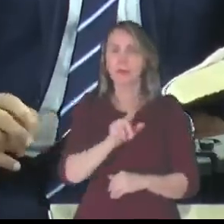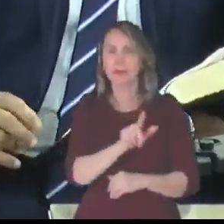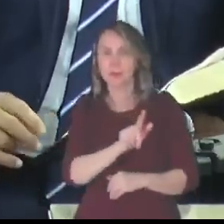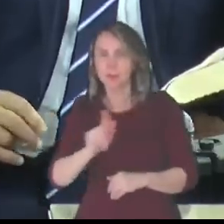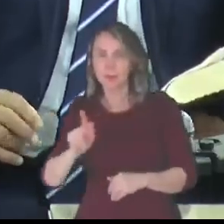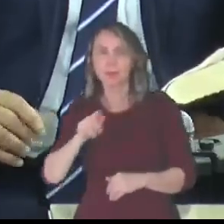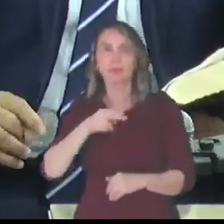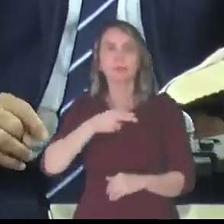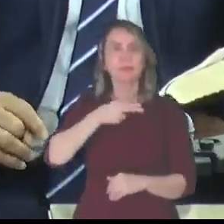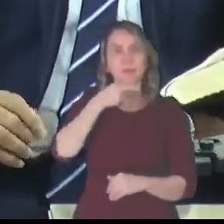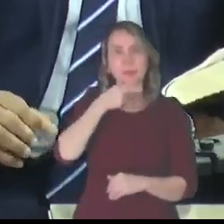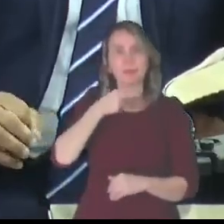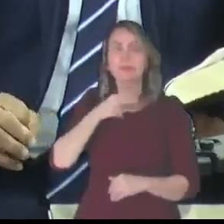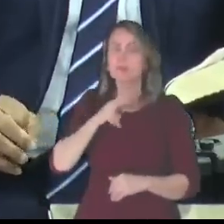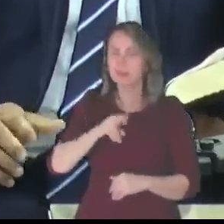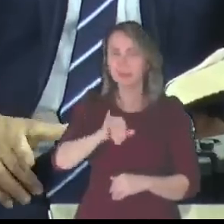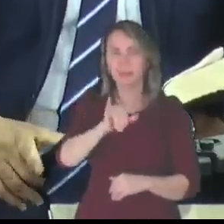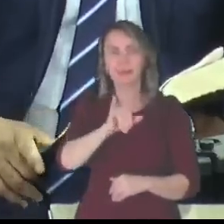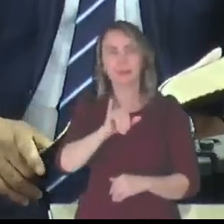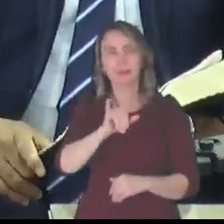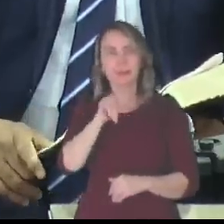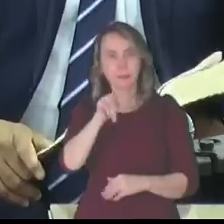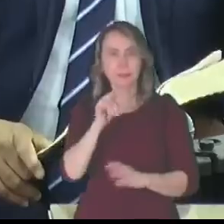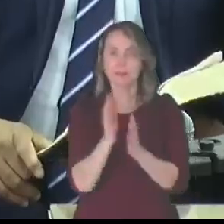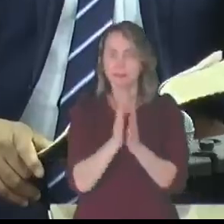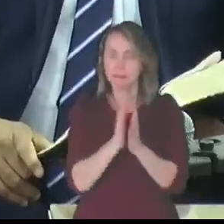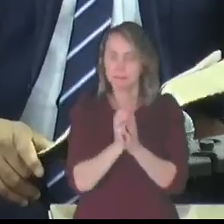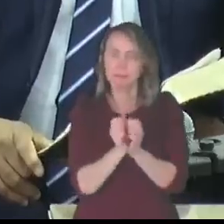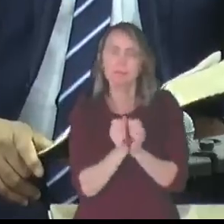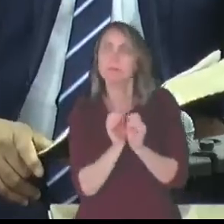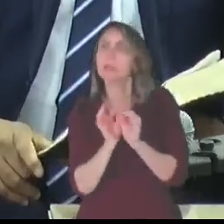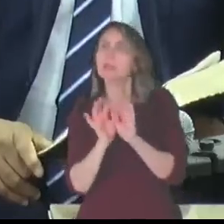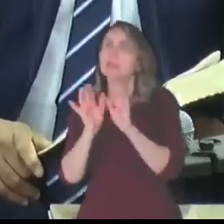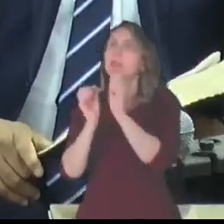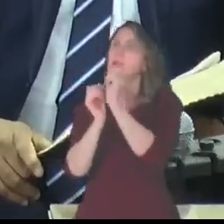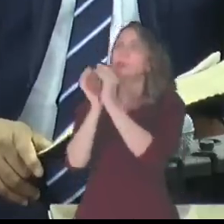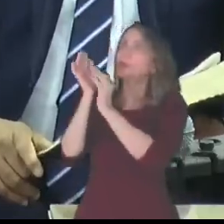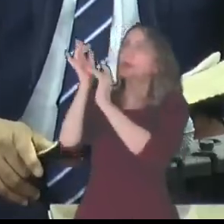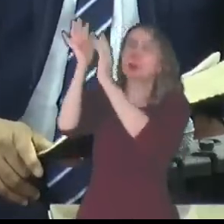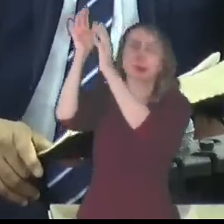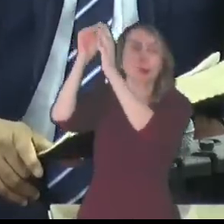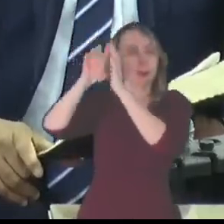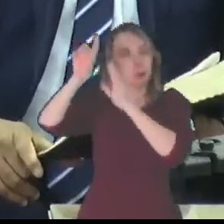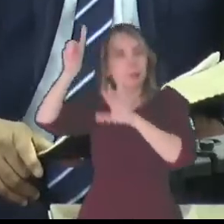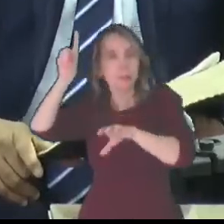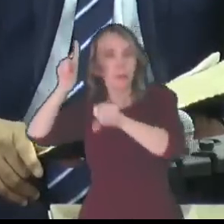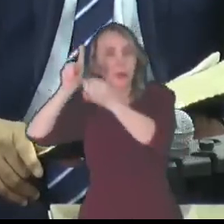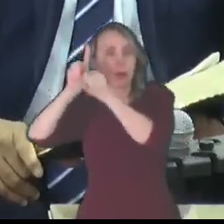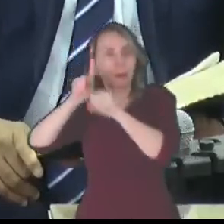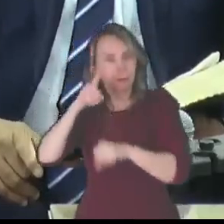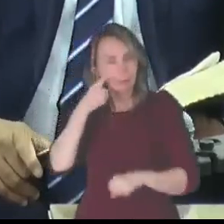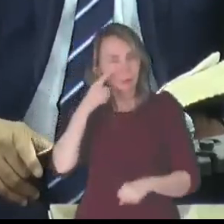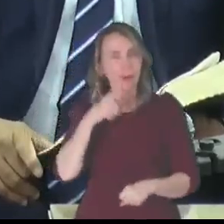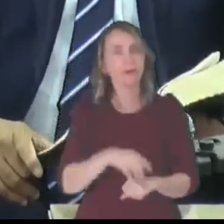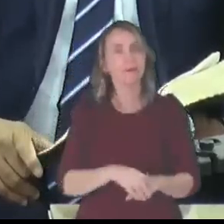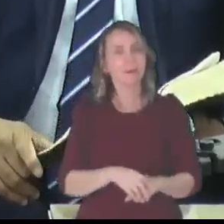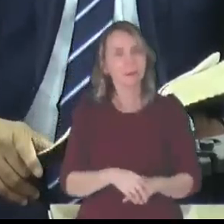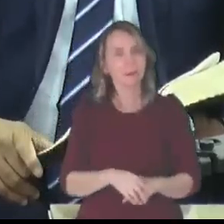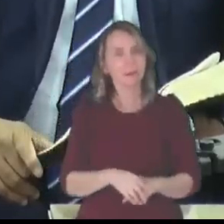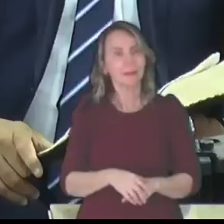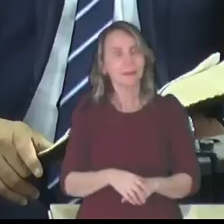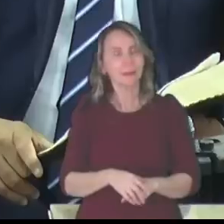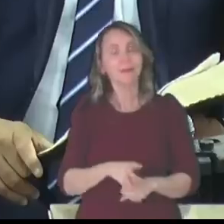nos teus netos mande Censo para o céu vá para o monte do incenso para ver o que é que vai acontecer na sua vida